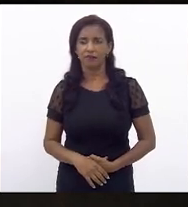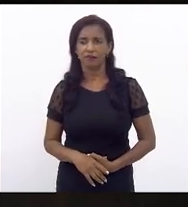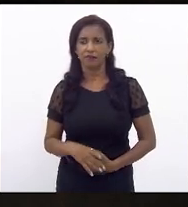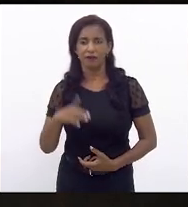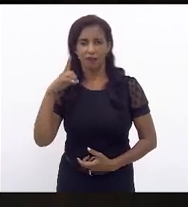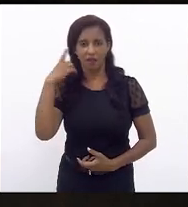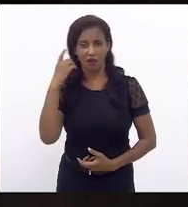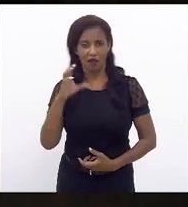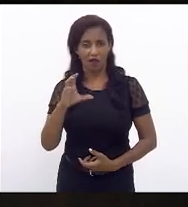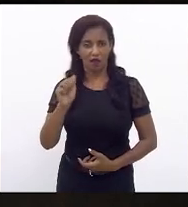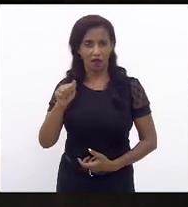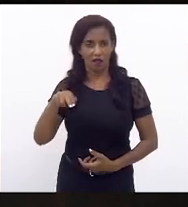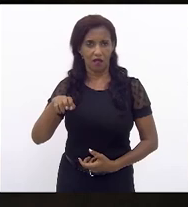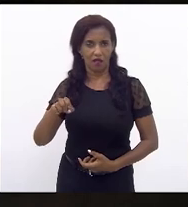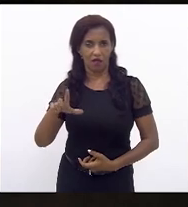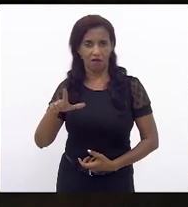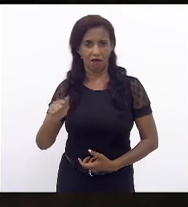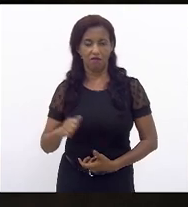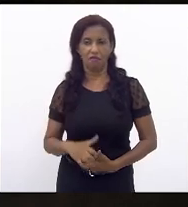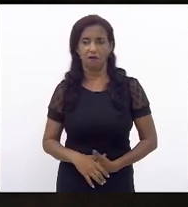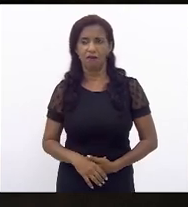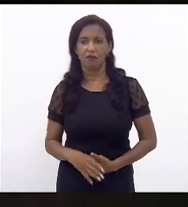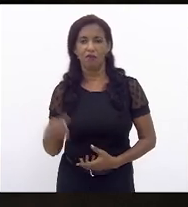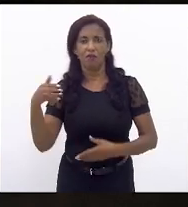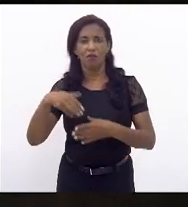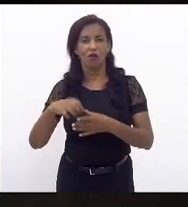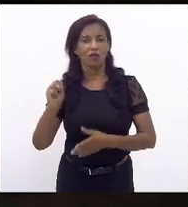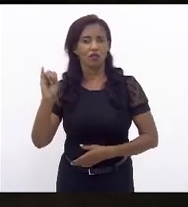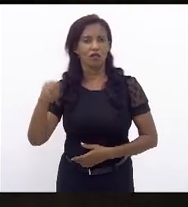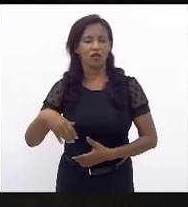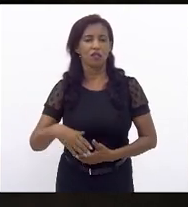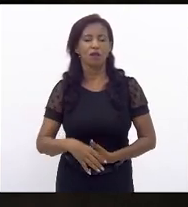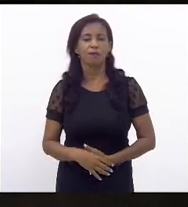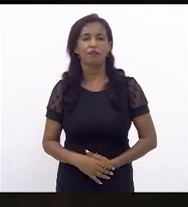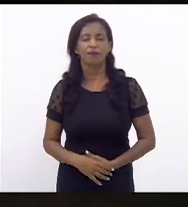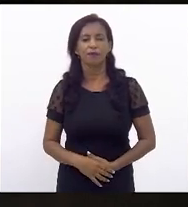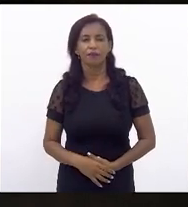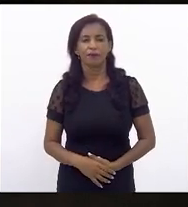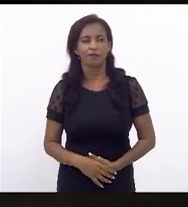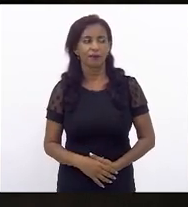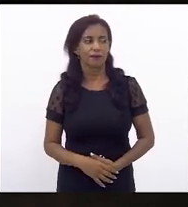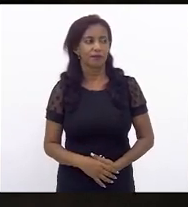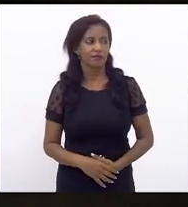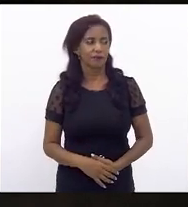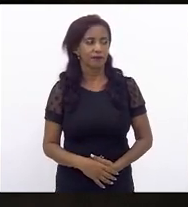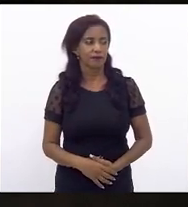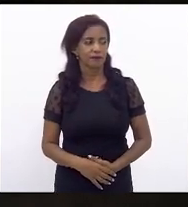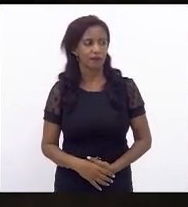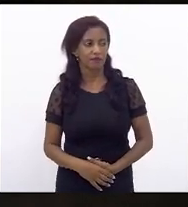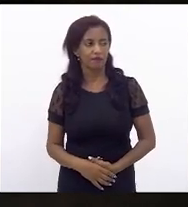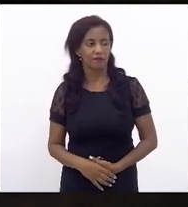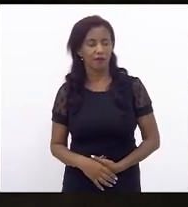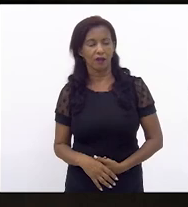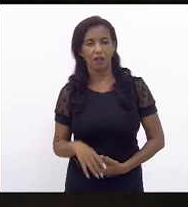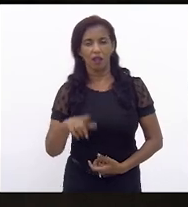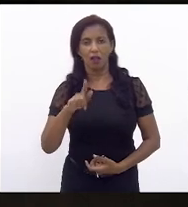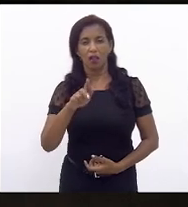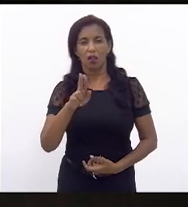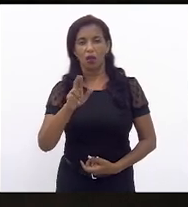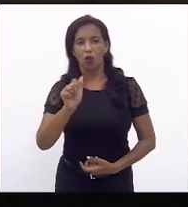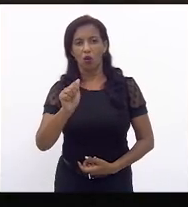Deputado Márcio Canella. Eu voto sim. Vota sim, deputado Márcio Canella. Deputado Márcio